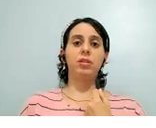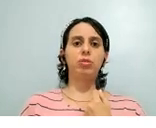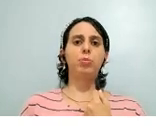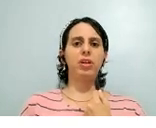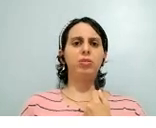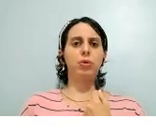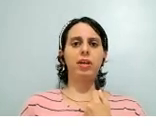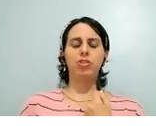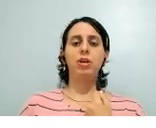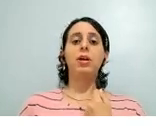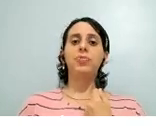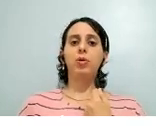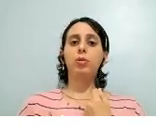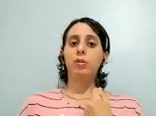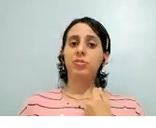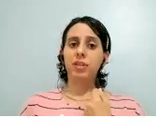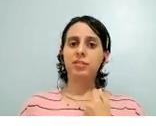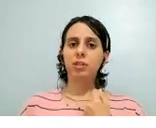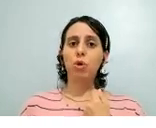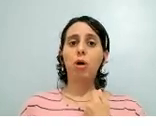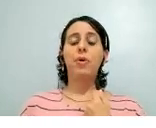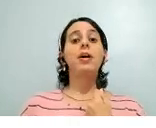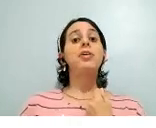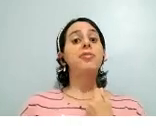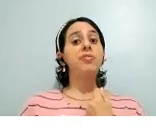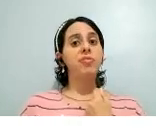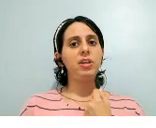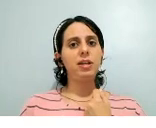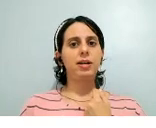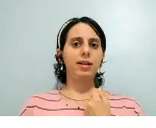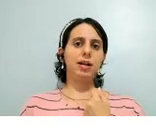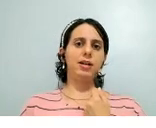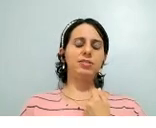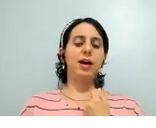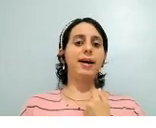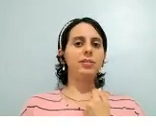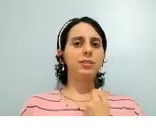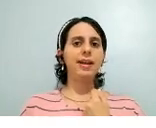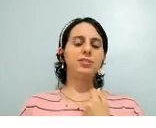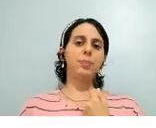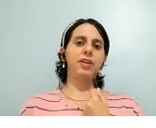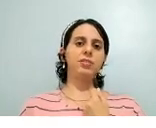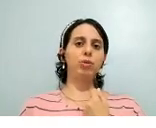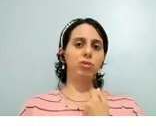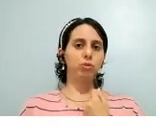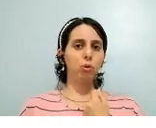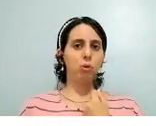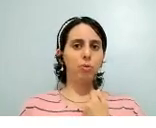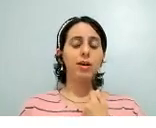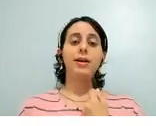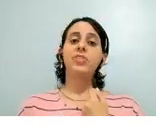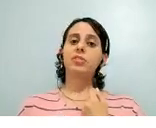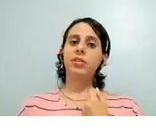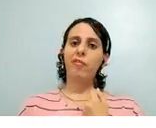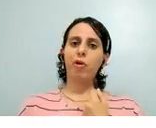ficar andando por aí doente. Então, tem sintoma? Fica em casa até desaparecer o